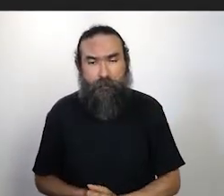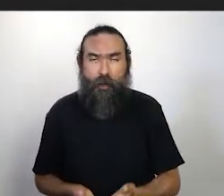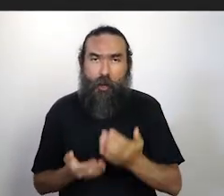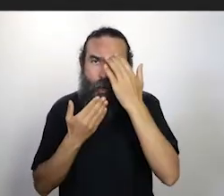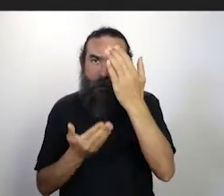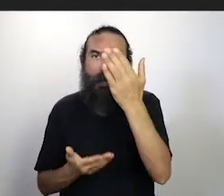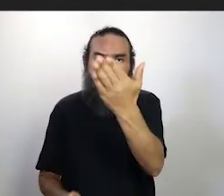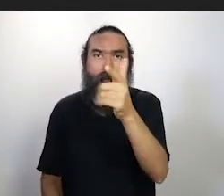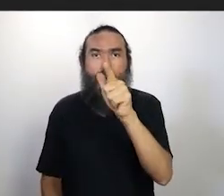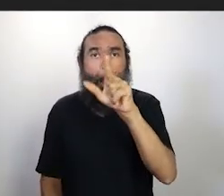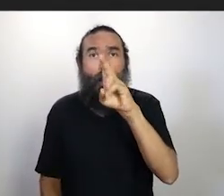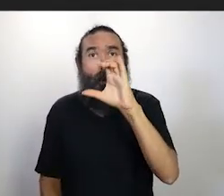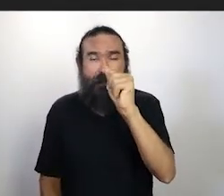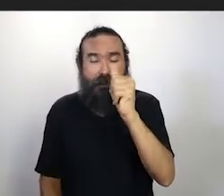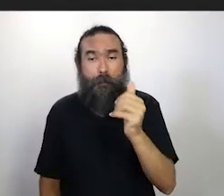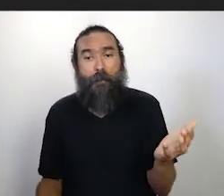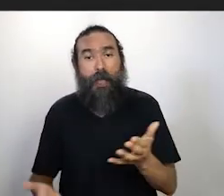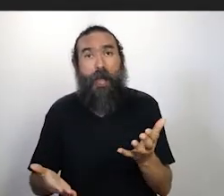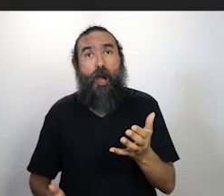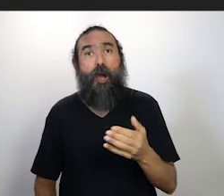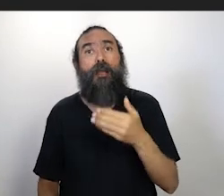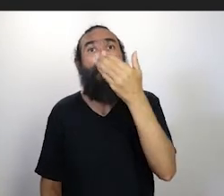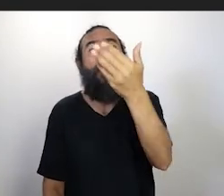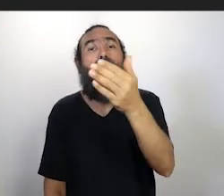Obrigada eu, Lúcia.